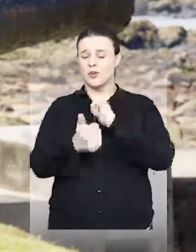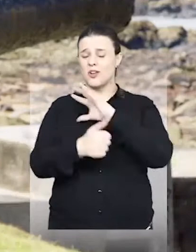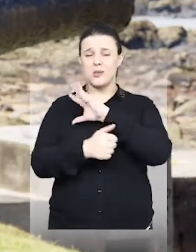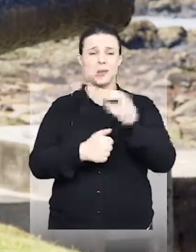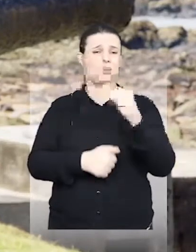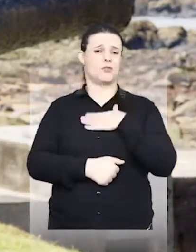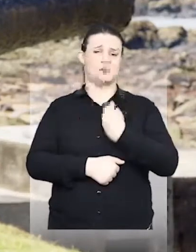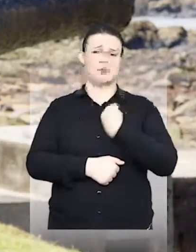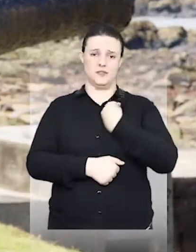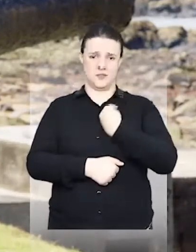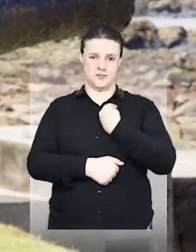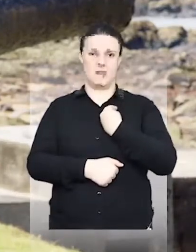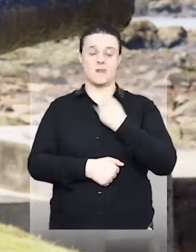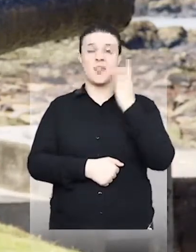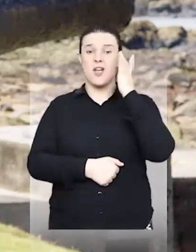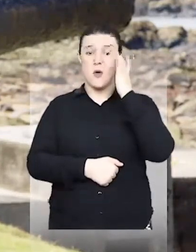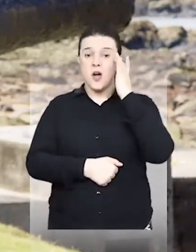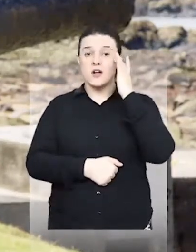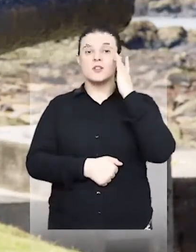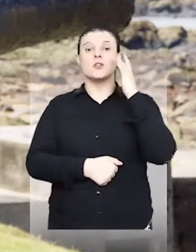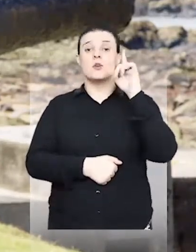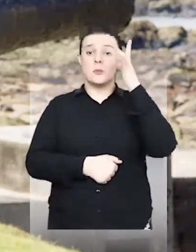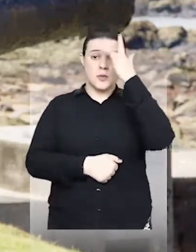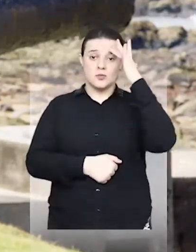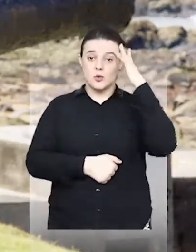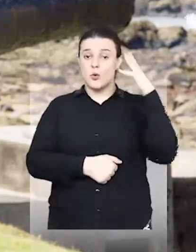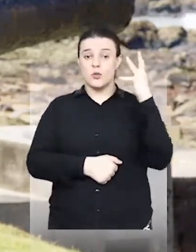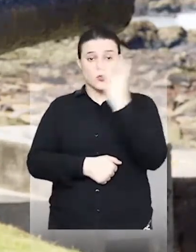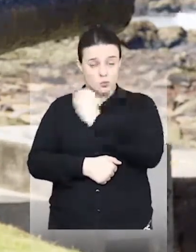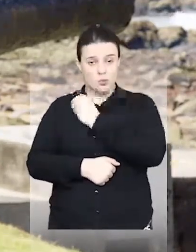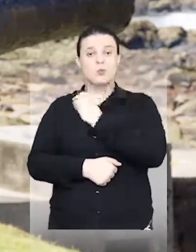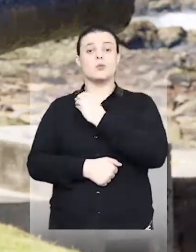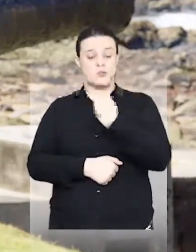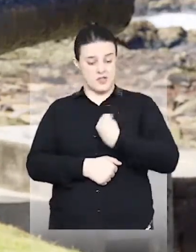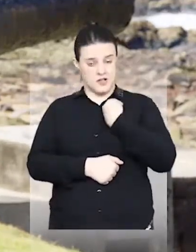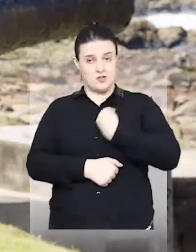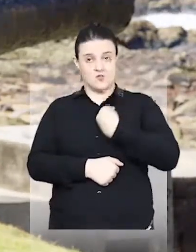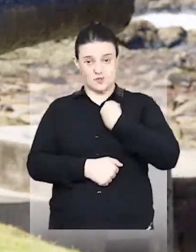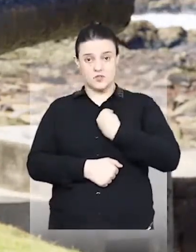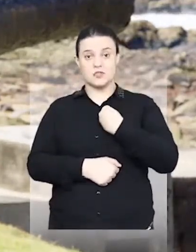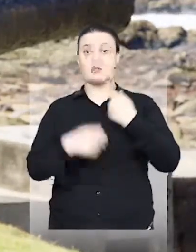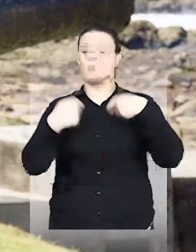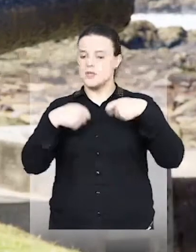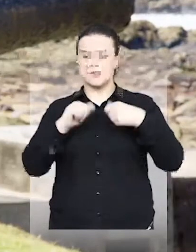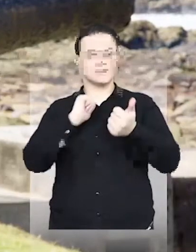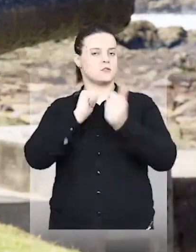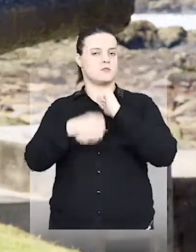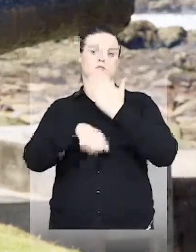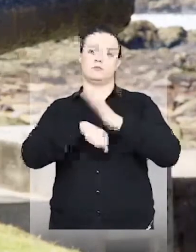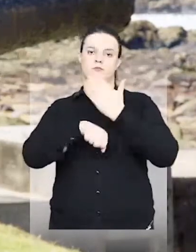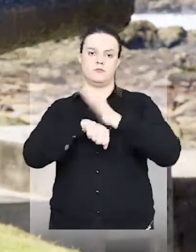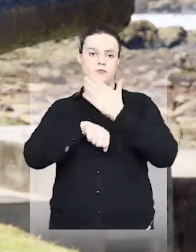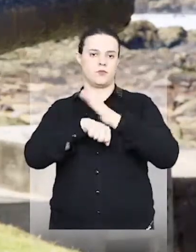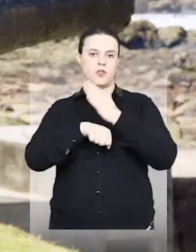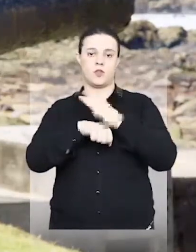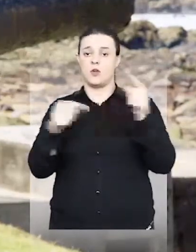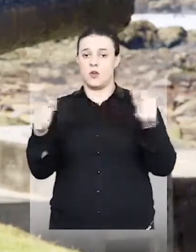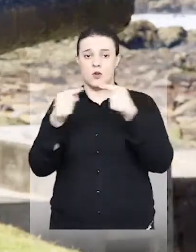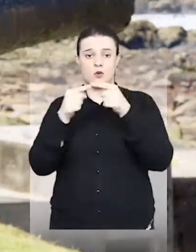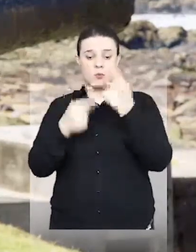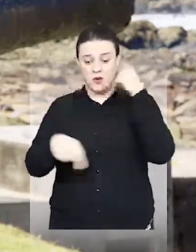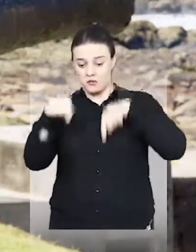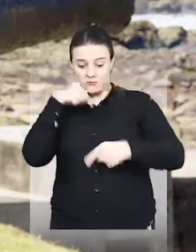é tudo pra mim, né? E eu acho que toda pessoa na vida tem que praticar esporte, porque é uma